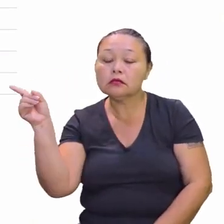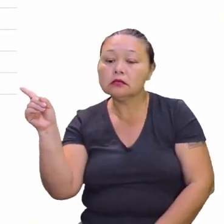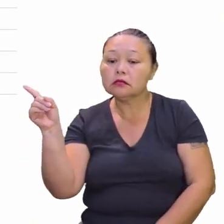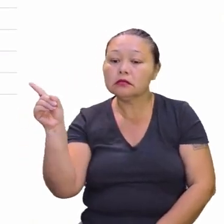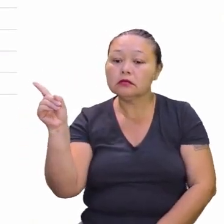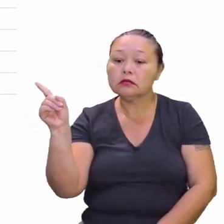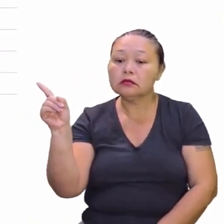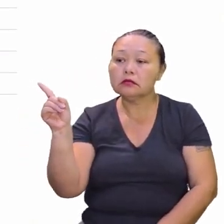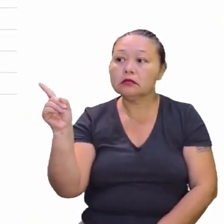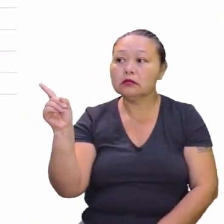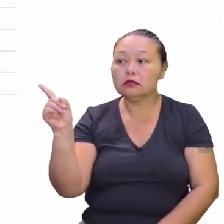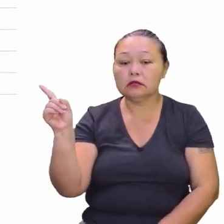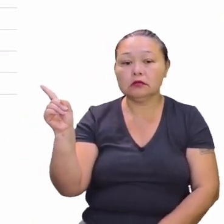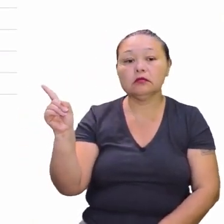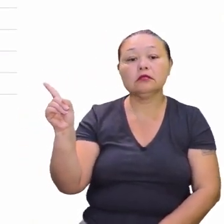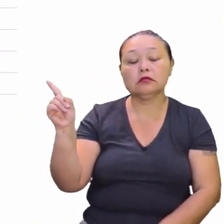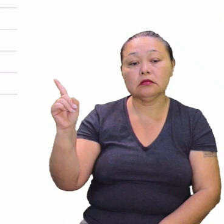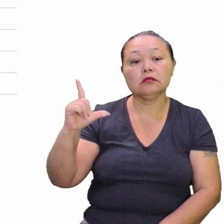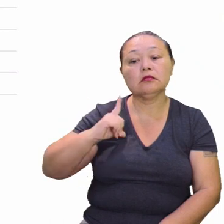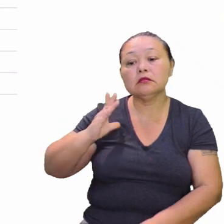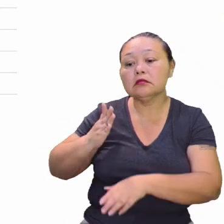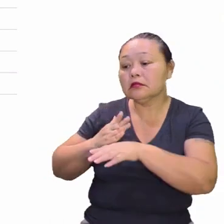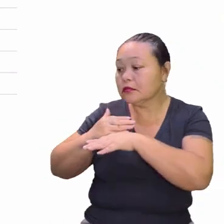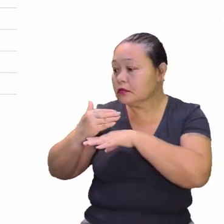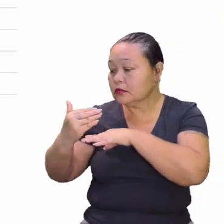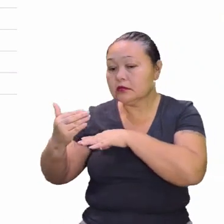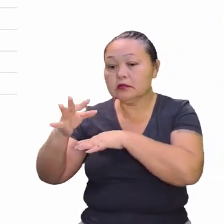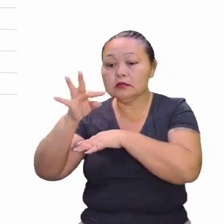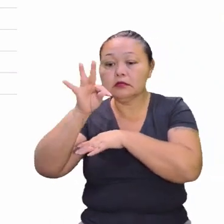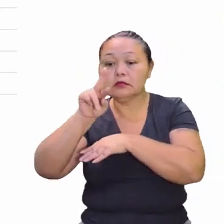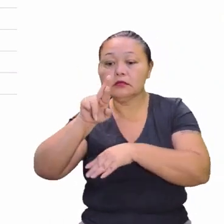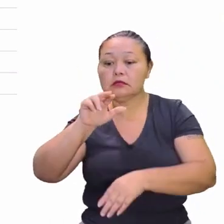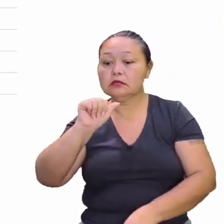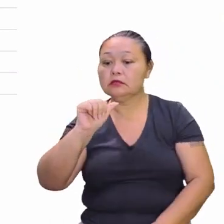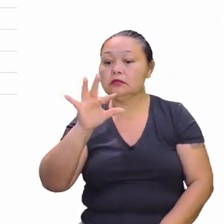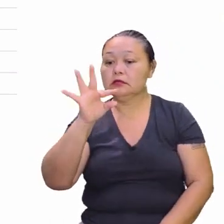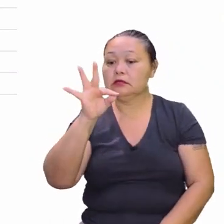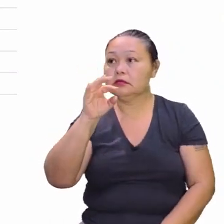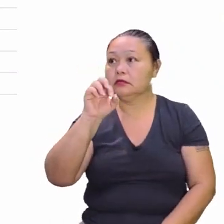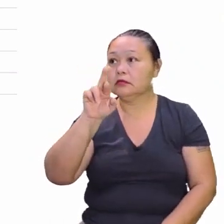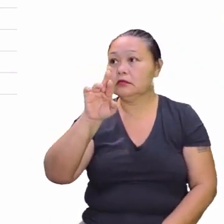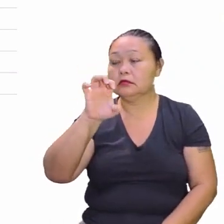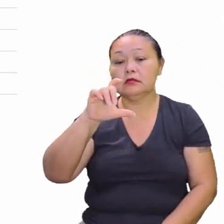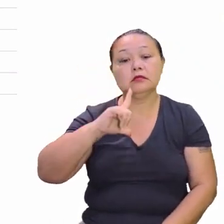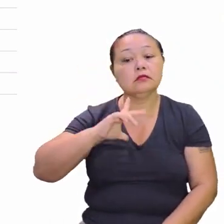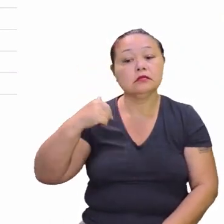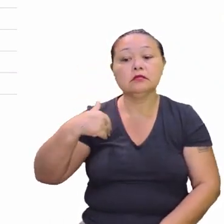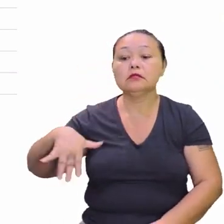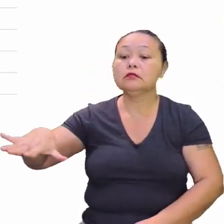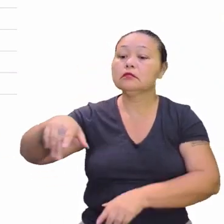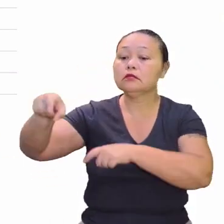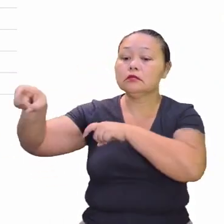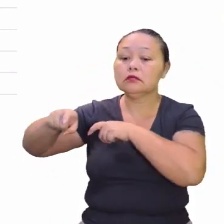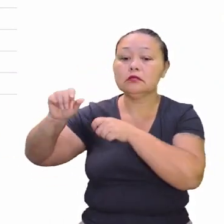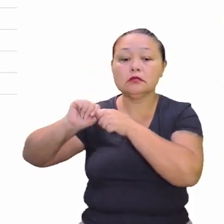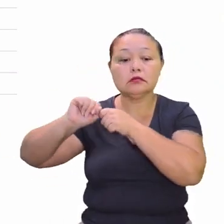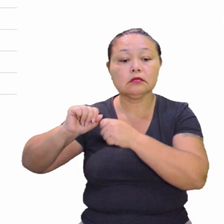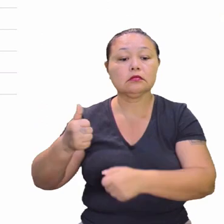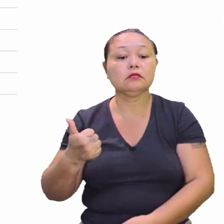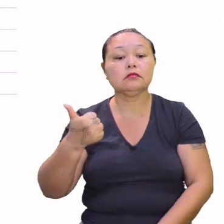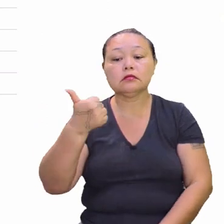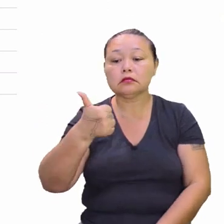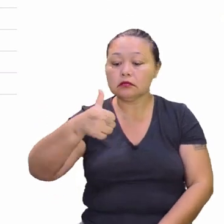isso que o professor Jorge está falando, ó, que foi a introdução de tratores no campo de Rondônia, de 1980